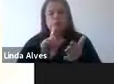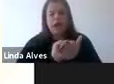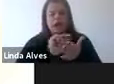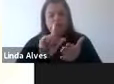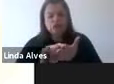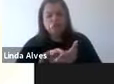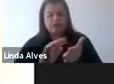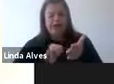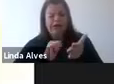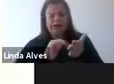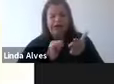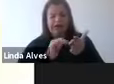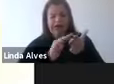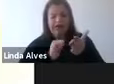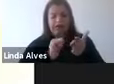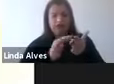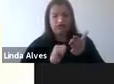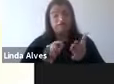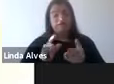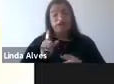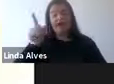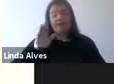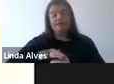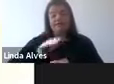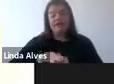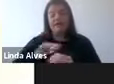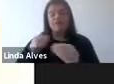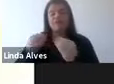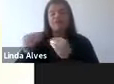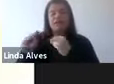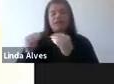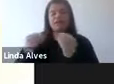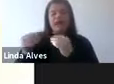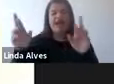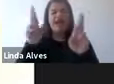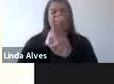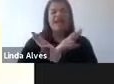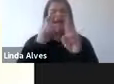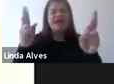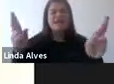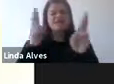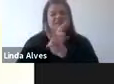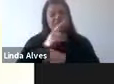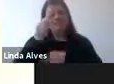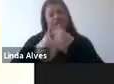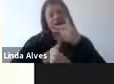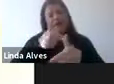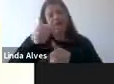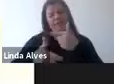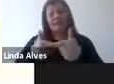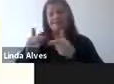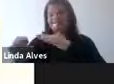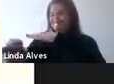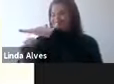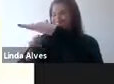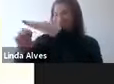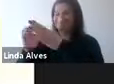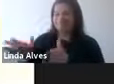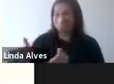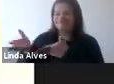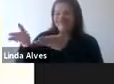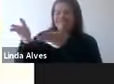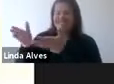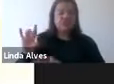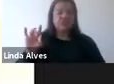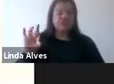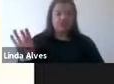CLT, teve o dom de flexibilizar as relações de trabalho para beneficiar o empregador, apenas e tão